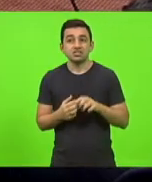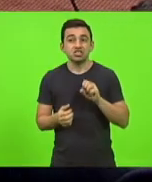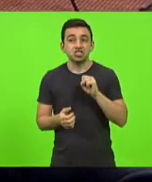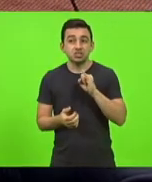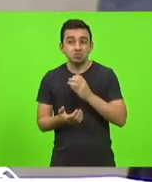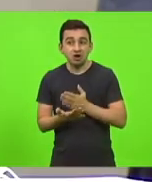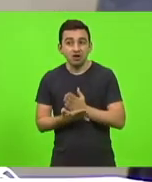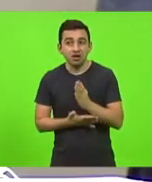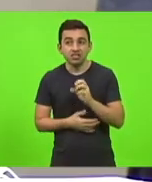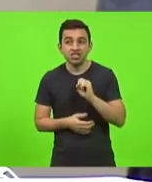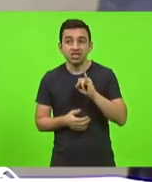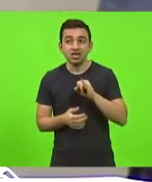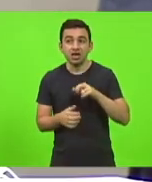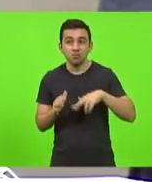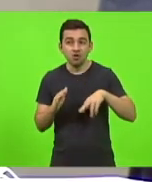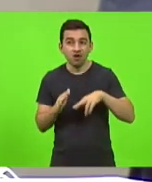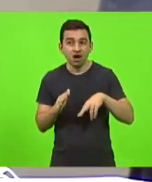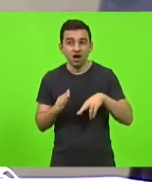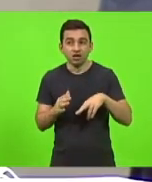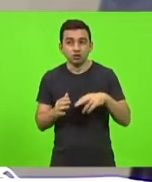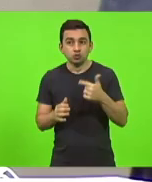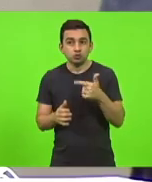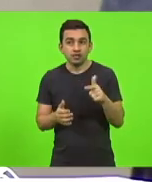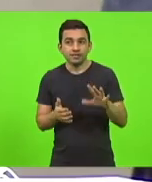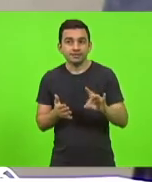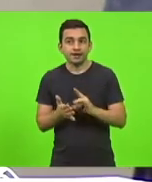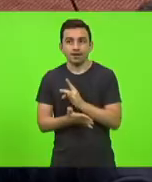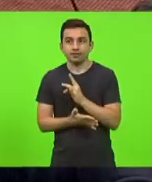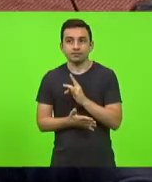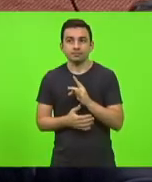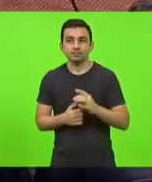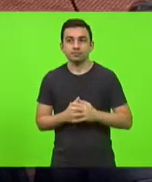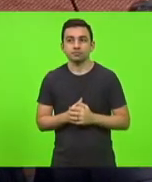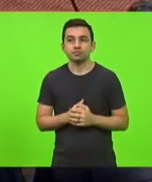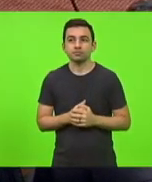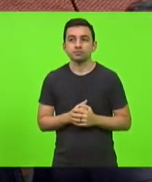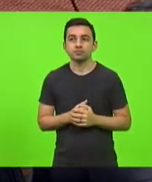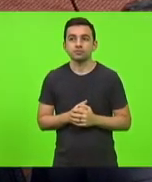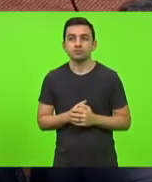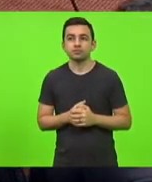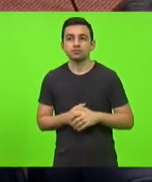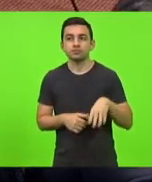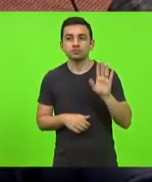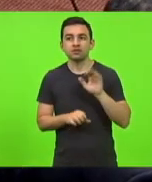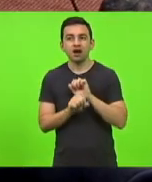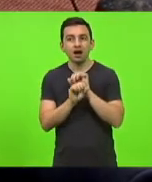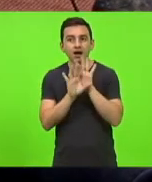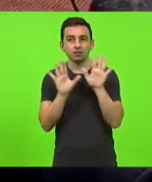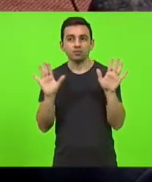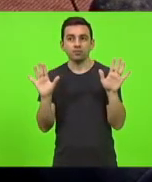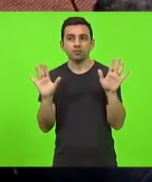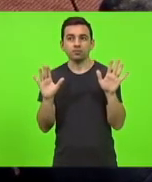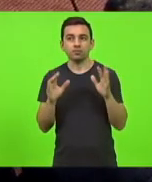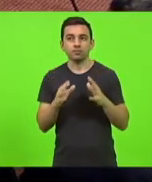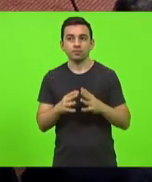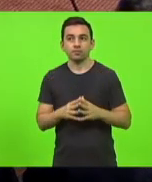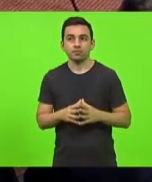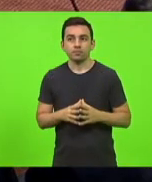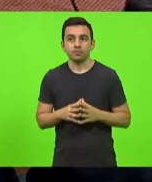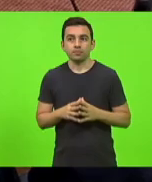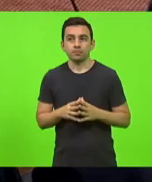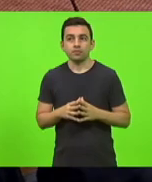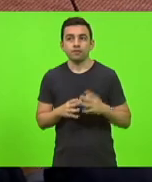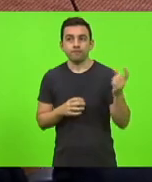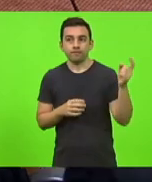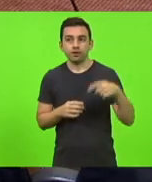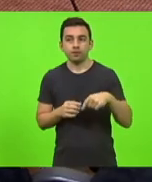for reprovado, não tem destaque para apreciarmos. Entendi, senhor presidente. Deixa eu só, por uma questão de esclarecimento, senhor presidente. Assim, ó. Veio um projeto